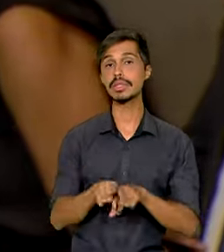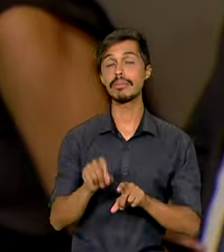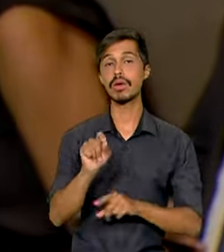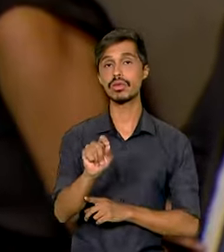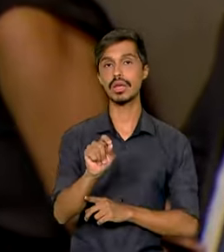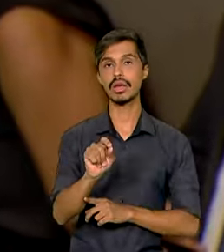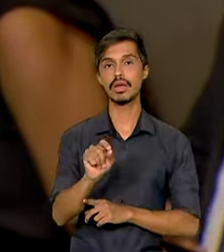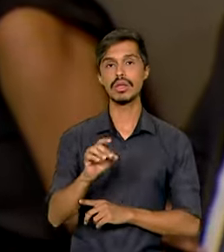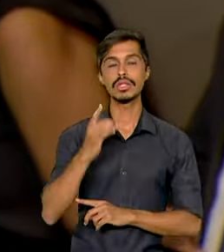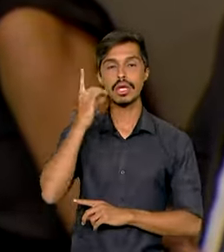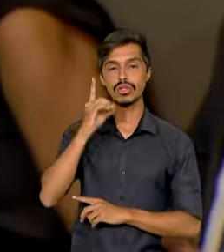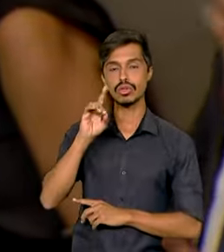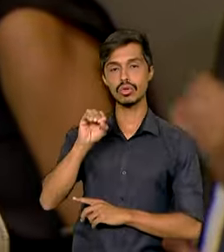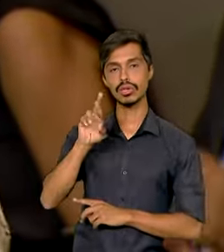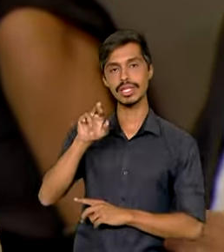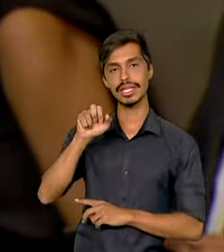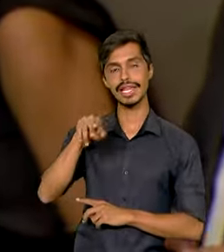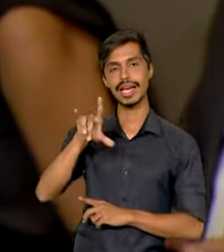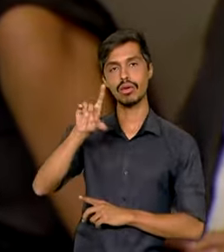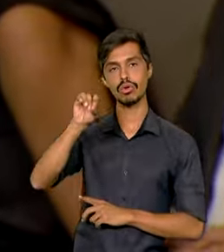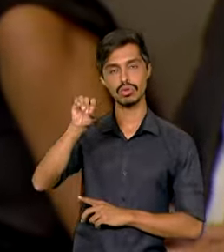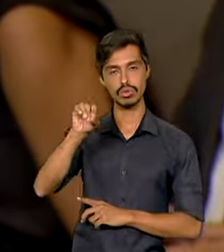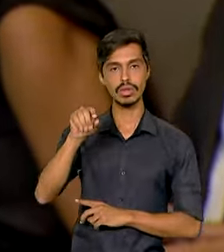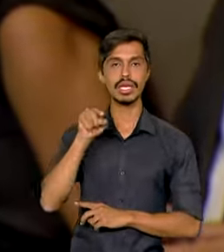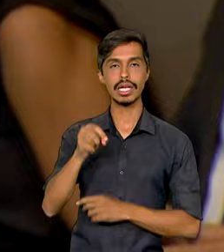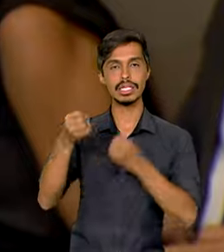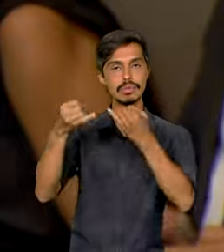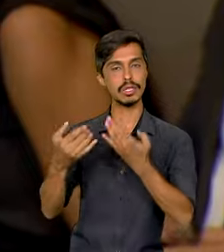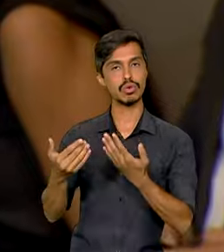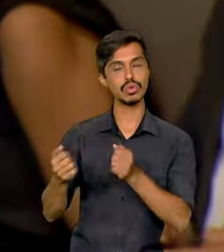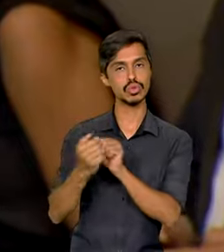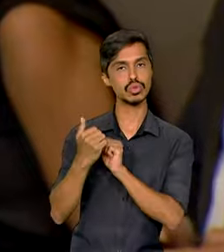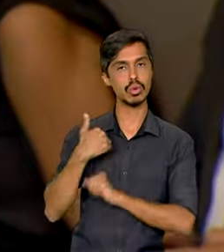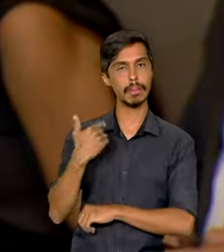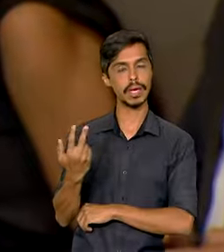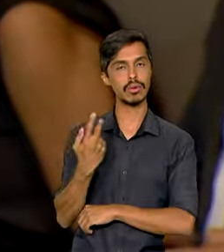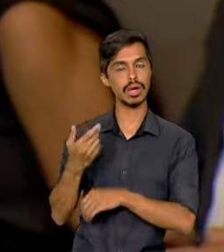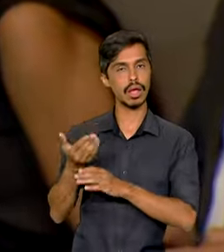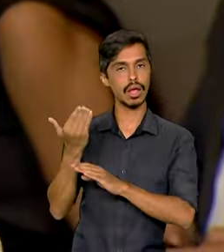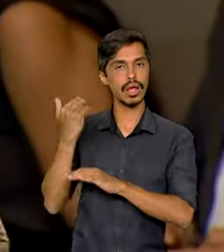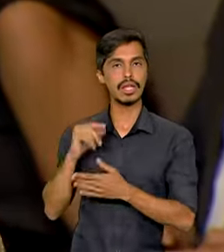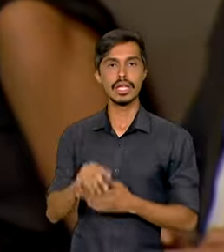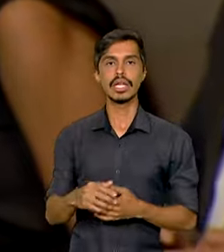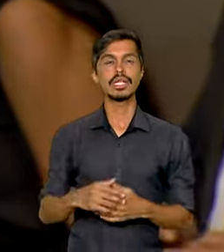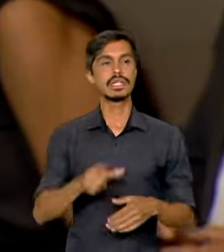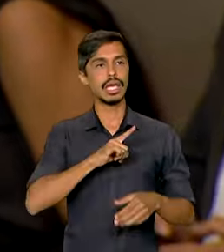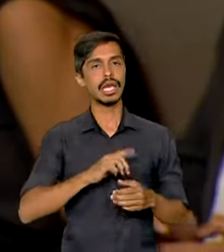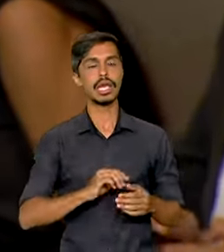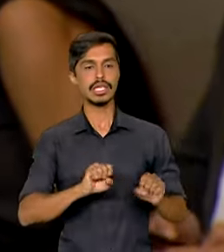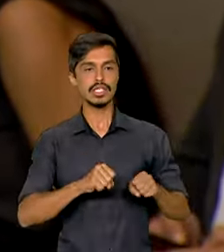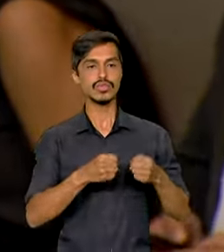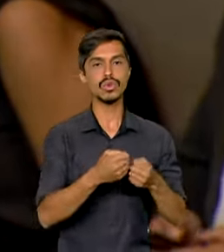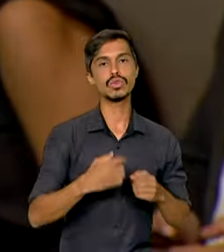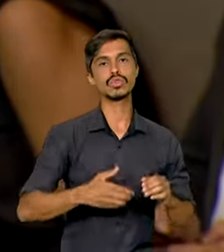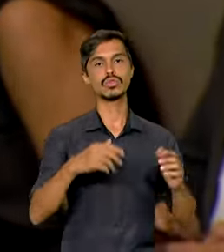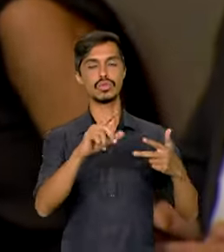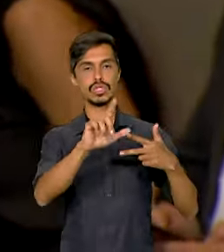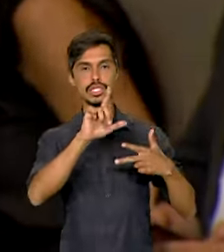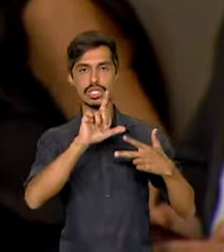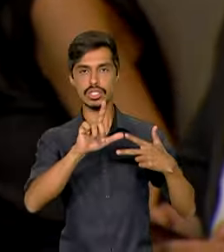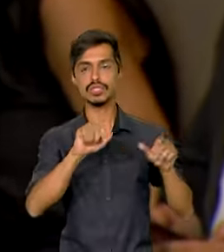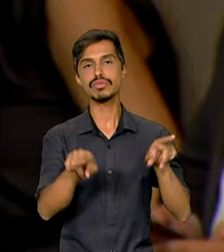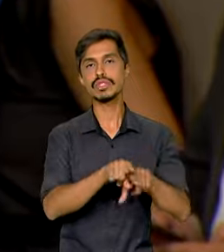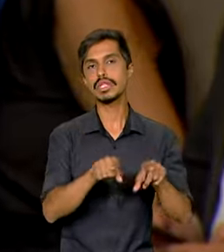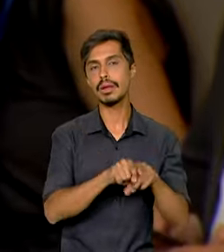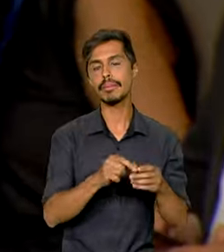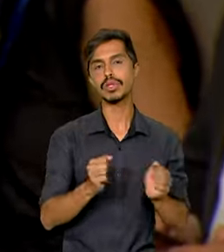o deputado Dorinaldo havia comentado comigo há pouco atrás, há iniciativas no Legislativo e uma iniciativa do deputado